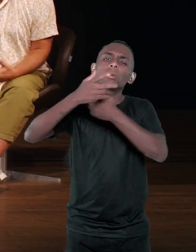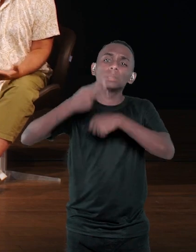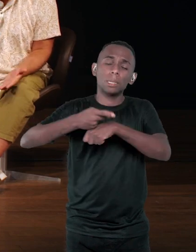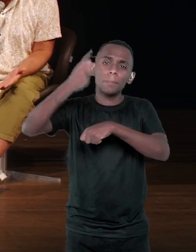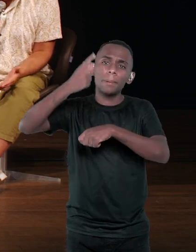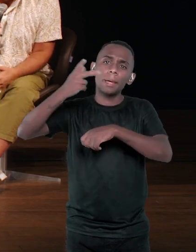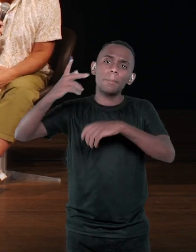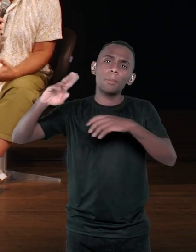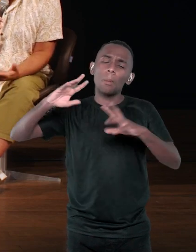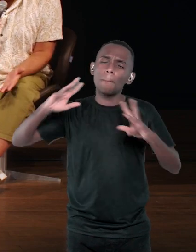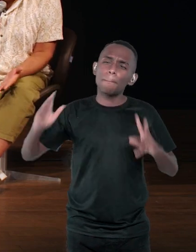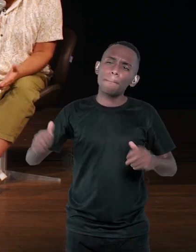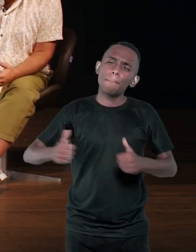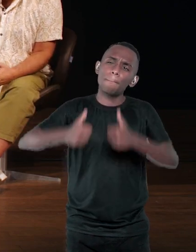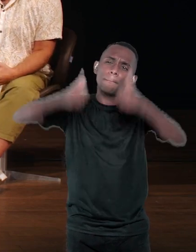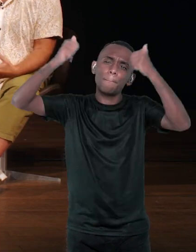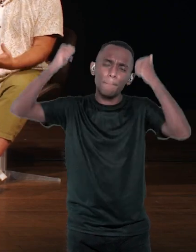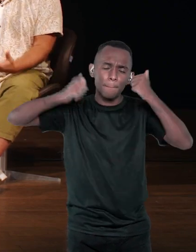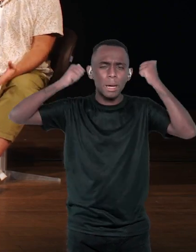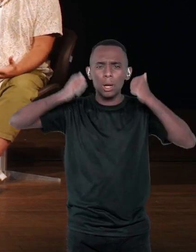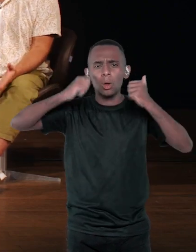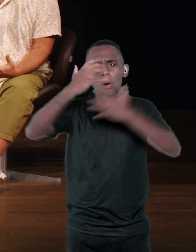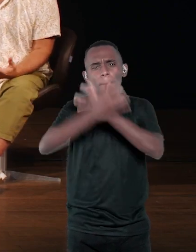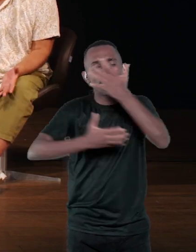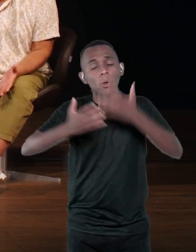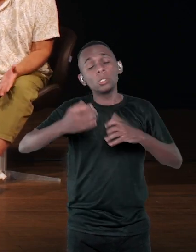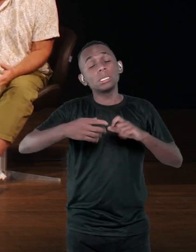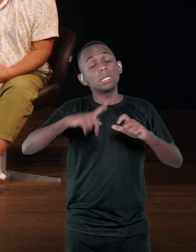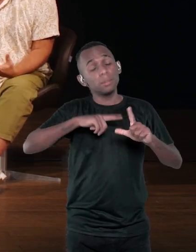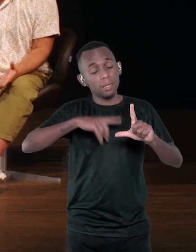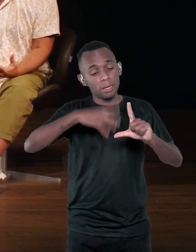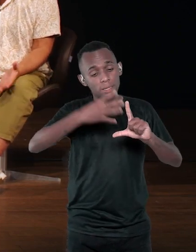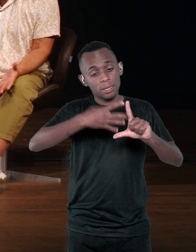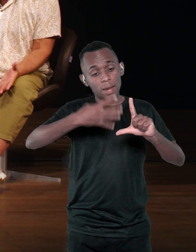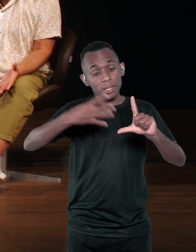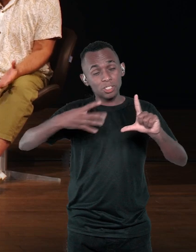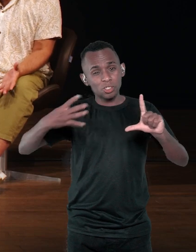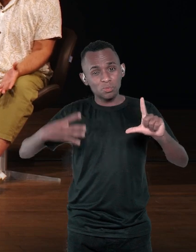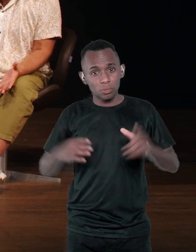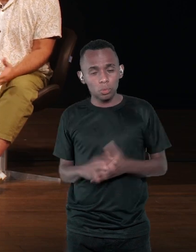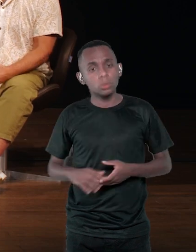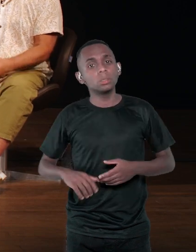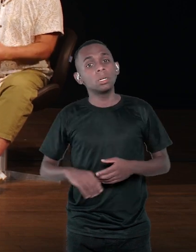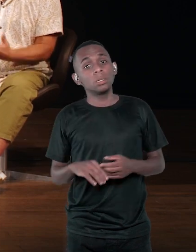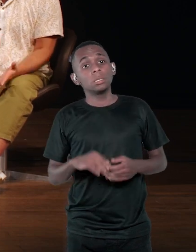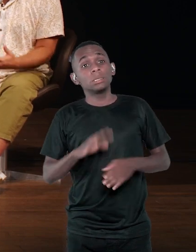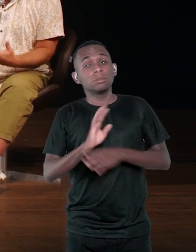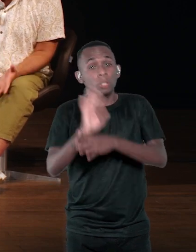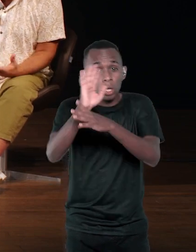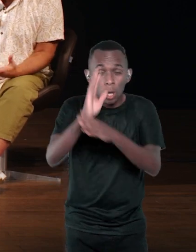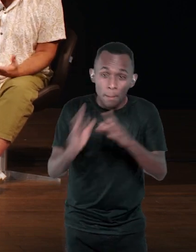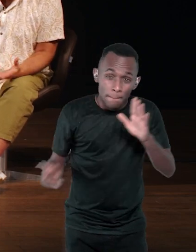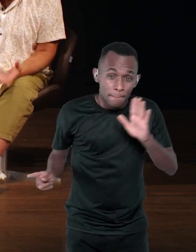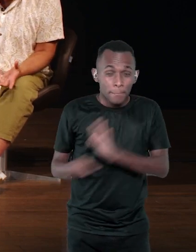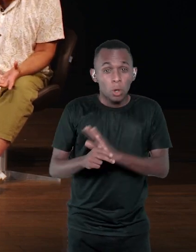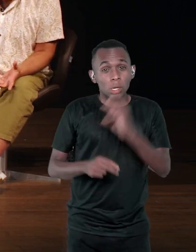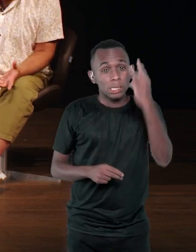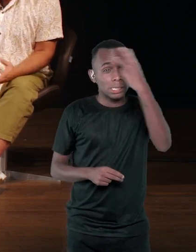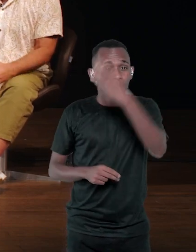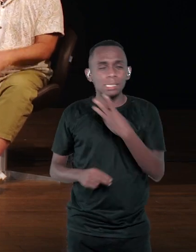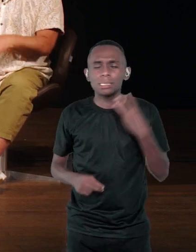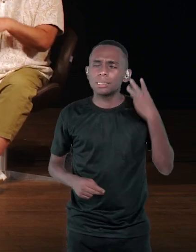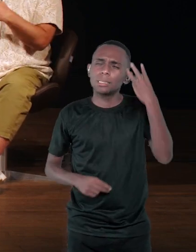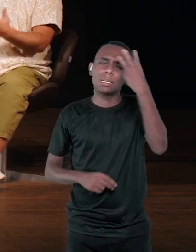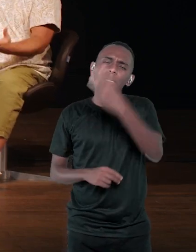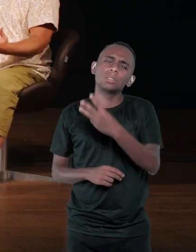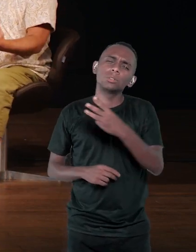canção, assista. Está na Netflix um filme chamado RRR. Tem 3 horas de duração, nem 1 minuto perdido.